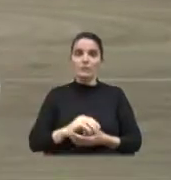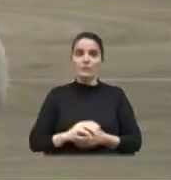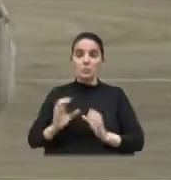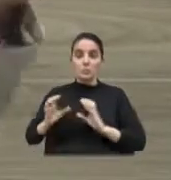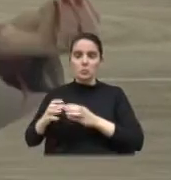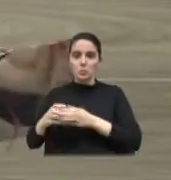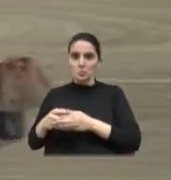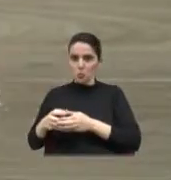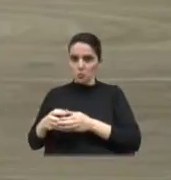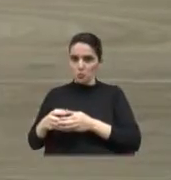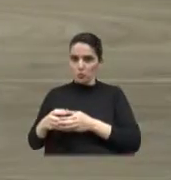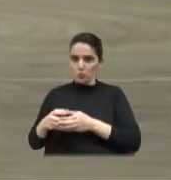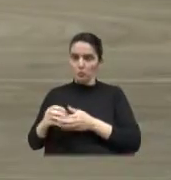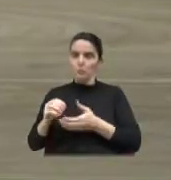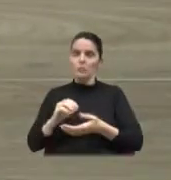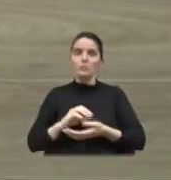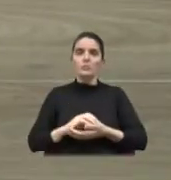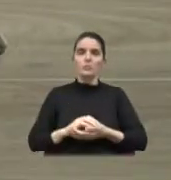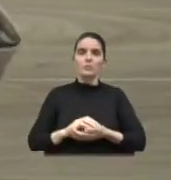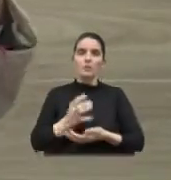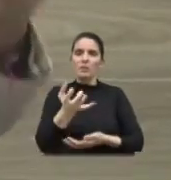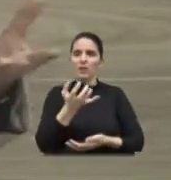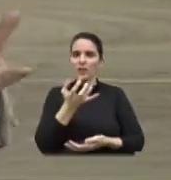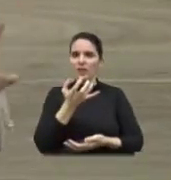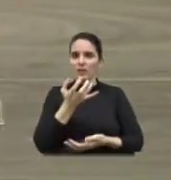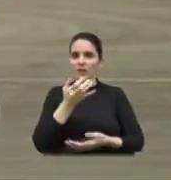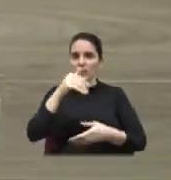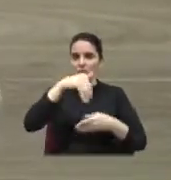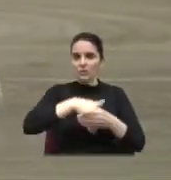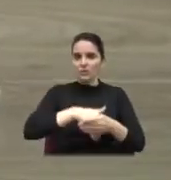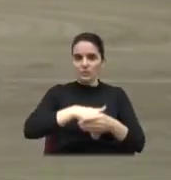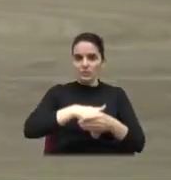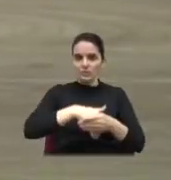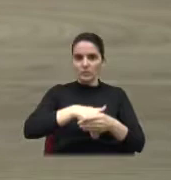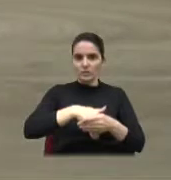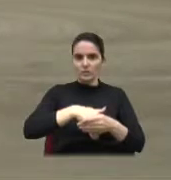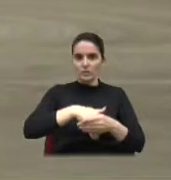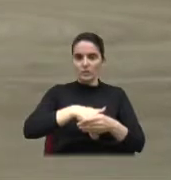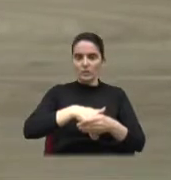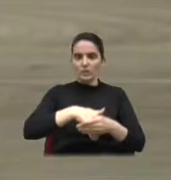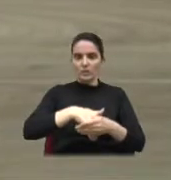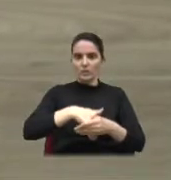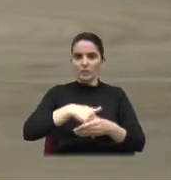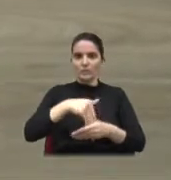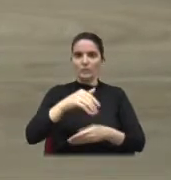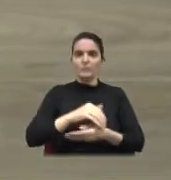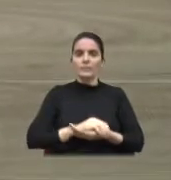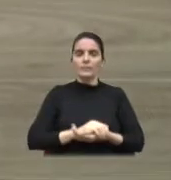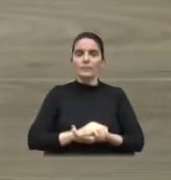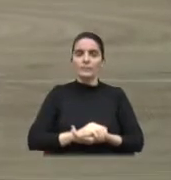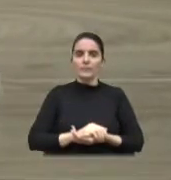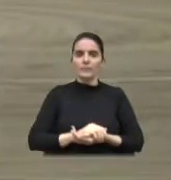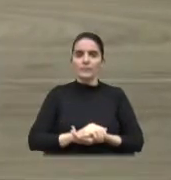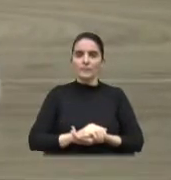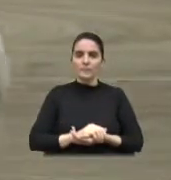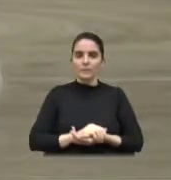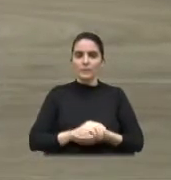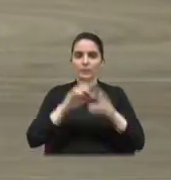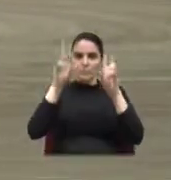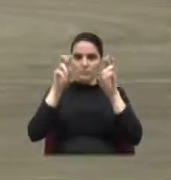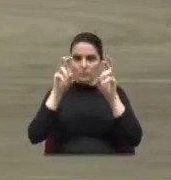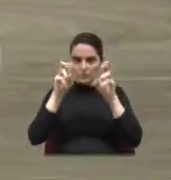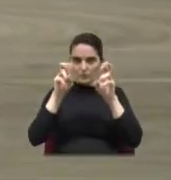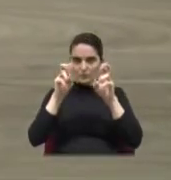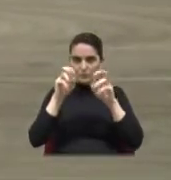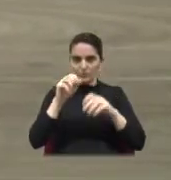partido, desses parlamentares, querendo colocar uma votação dessa numa coisa que exime uma discussão. É a